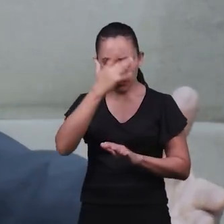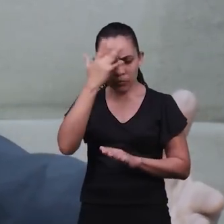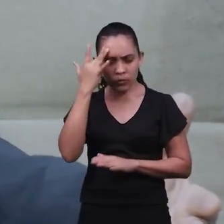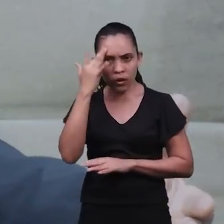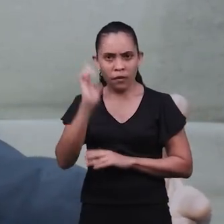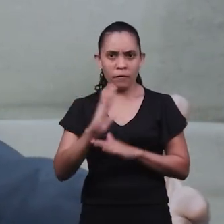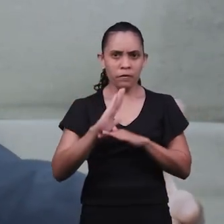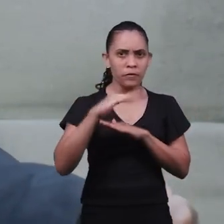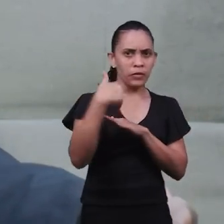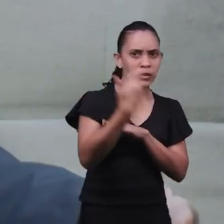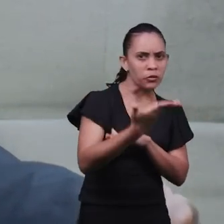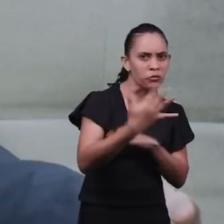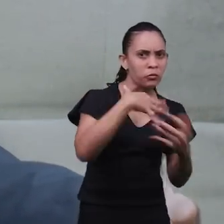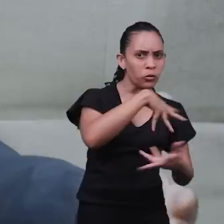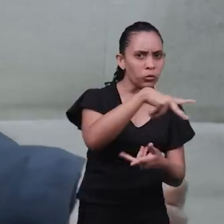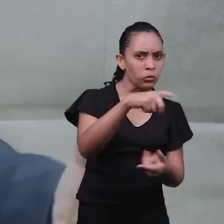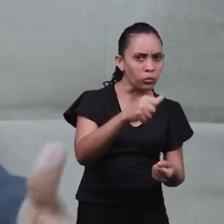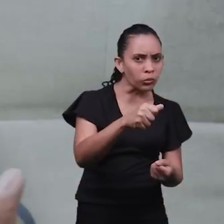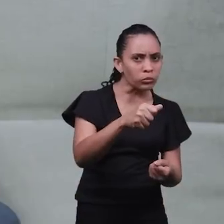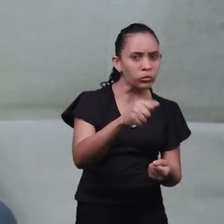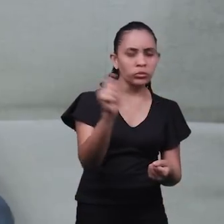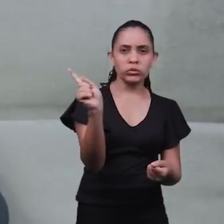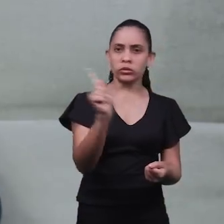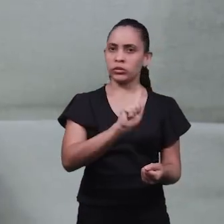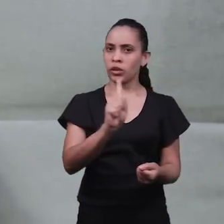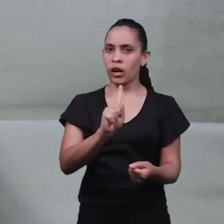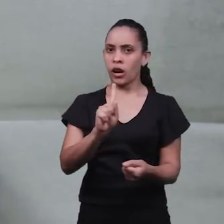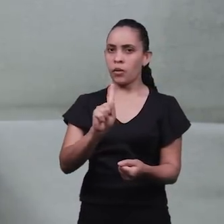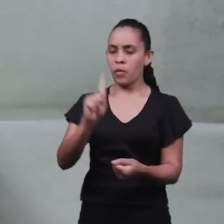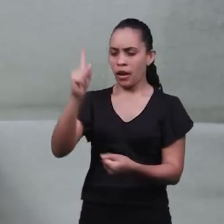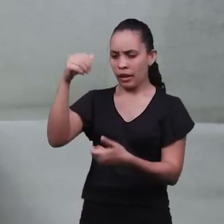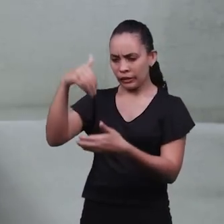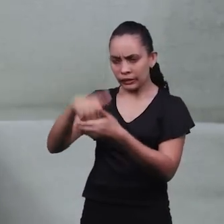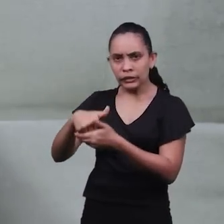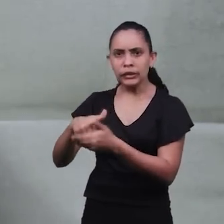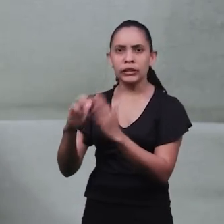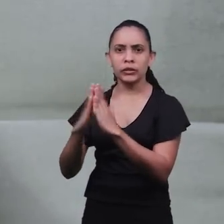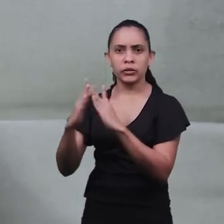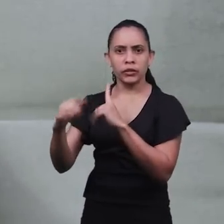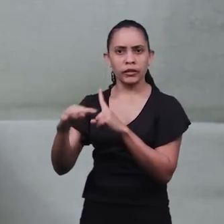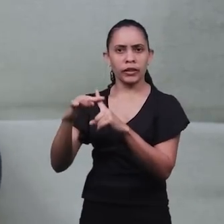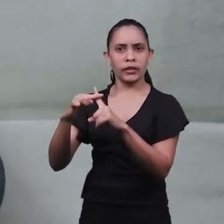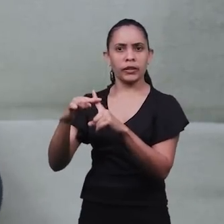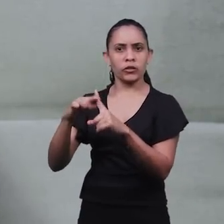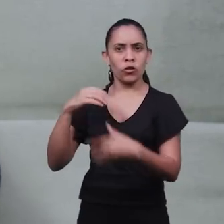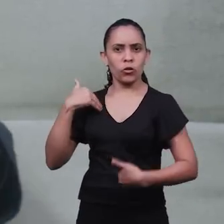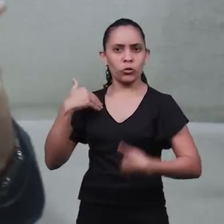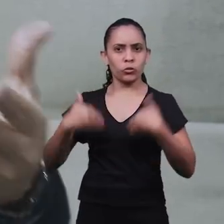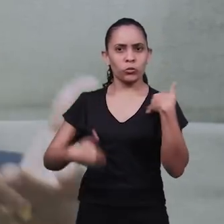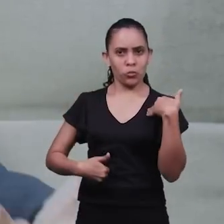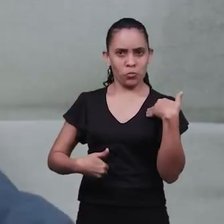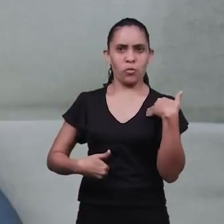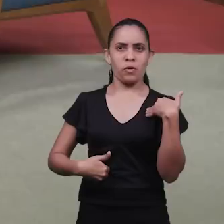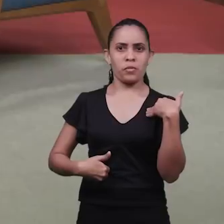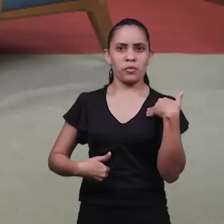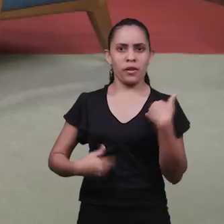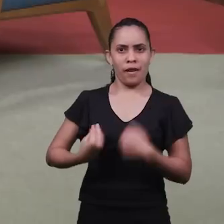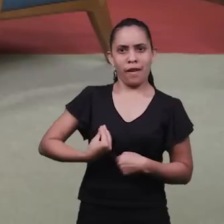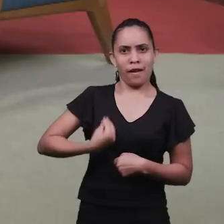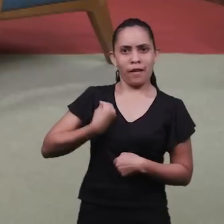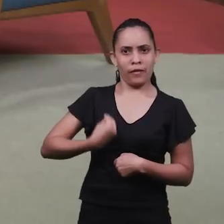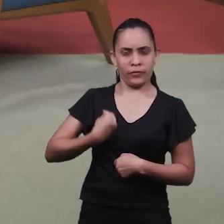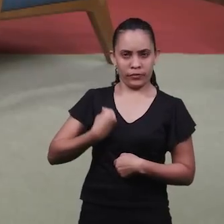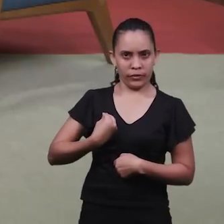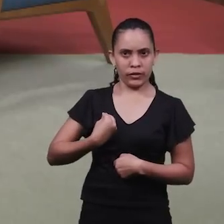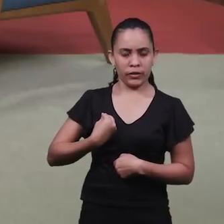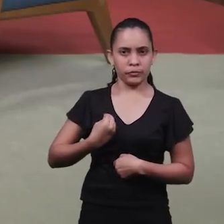de fora do mundo, vem de dentro dela mesmo, de dentro do corpo, desta vida interior do corpo. E